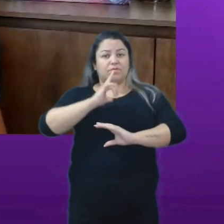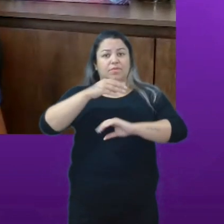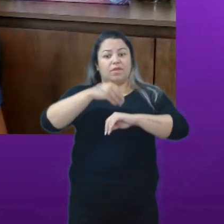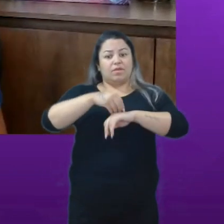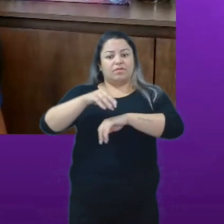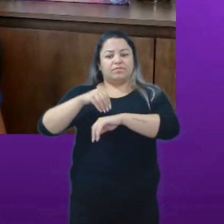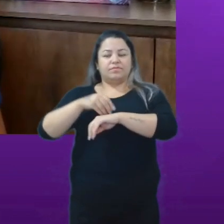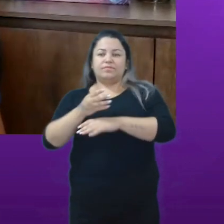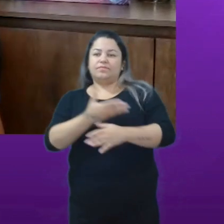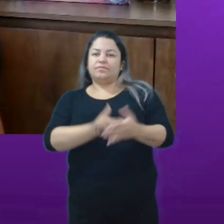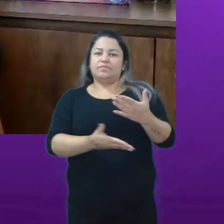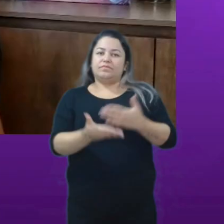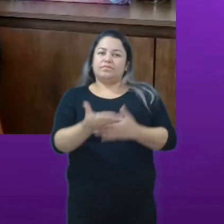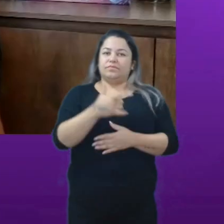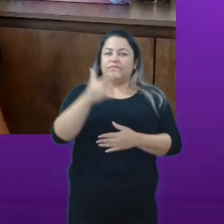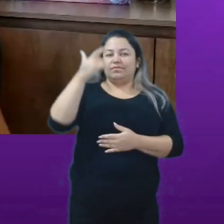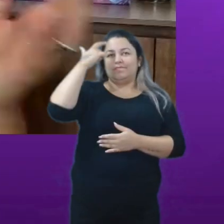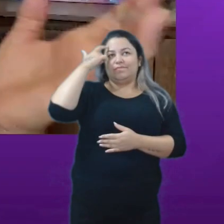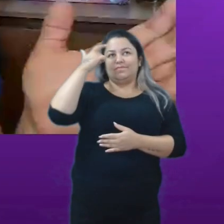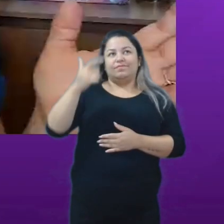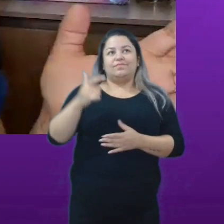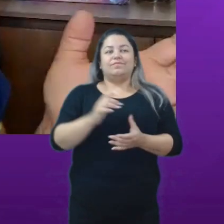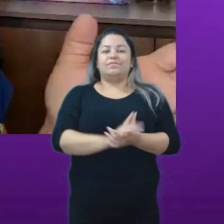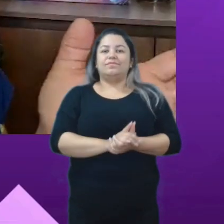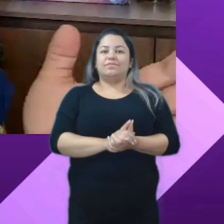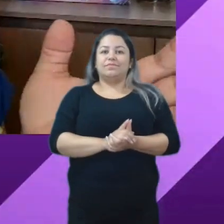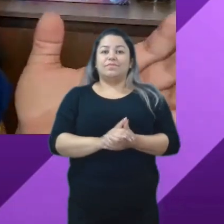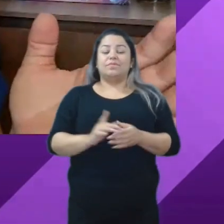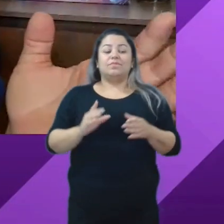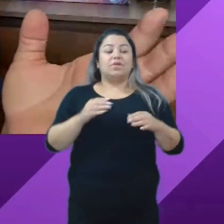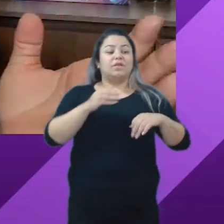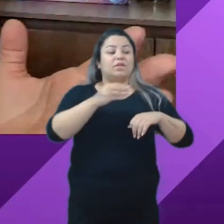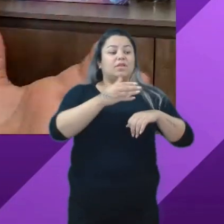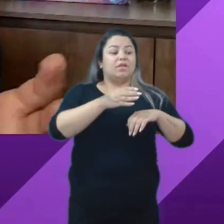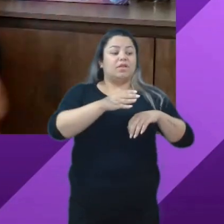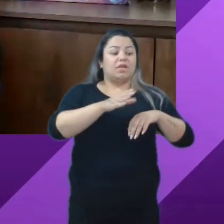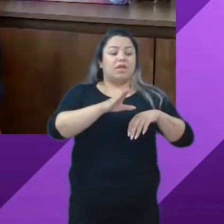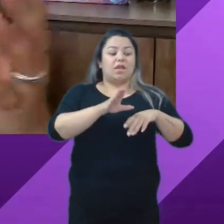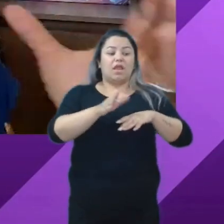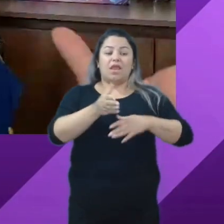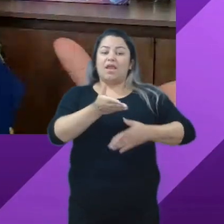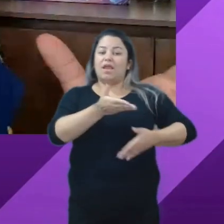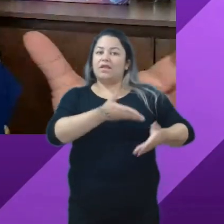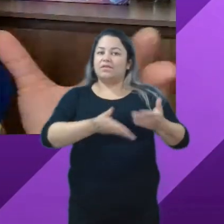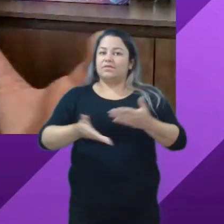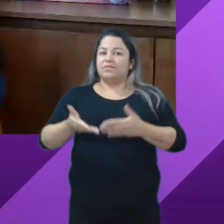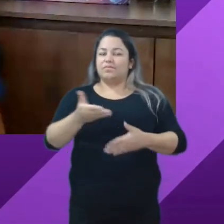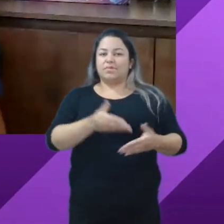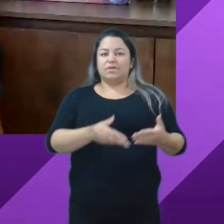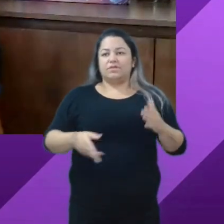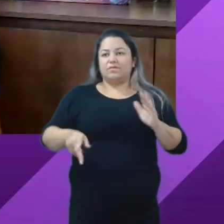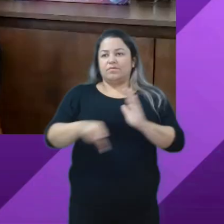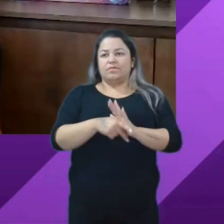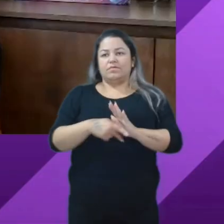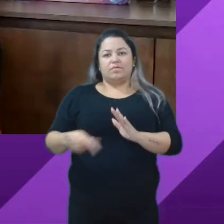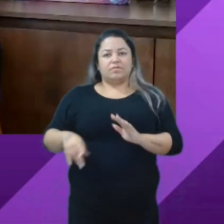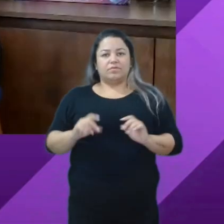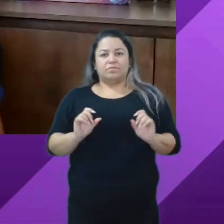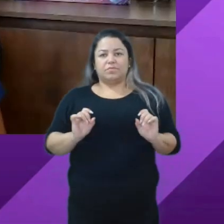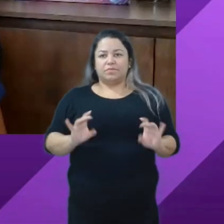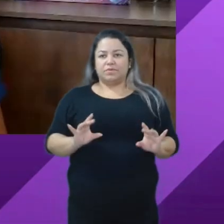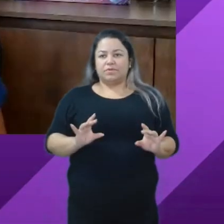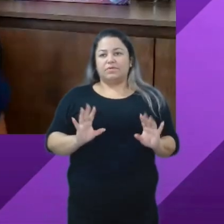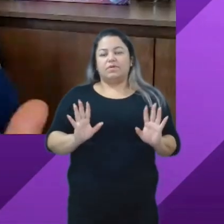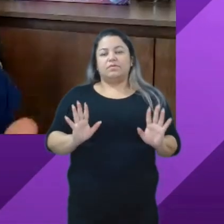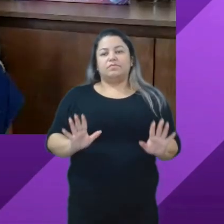de um caminho que ele é compartilhado, né? De uma internet que ela não é proprietária.